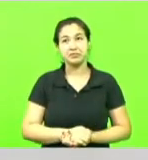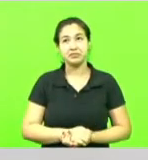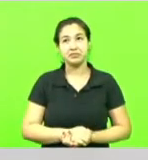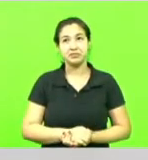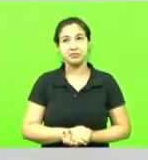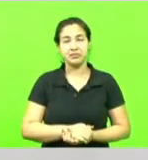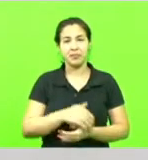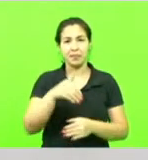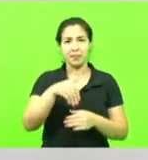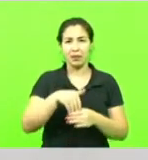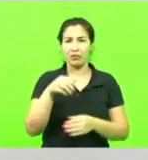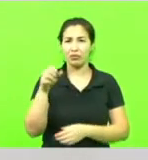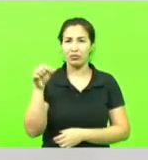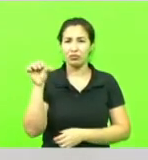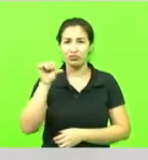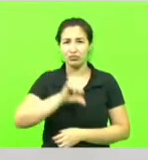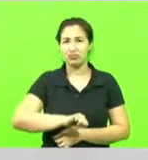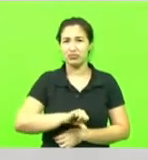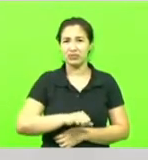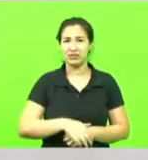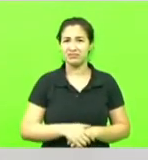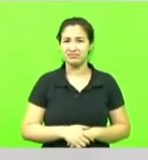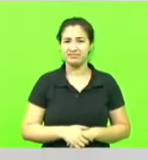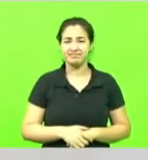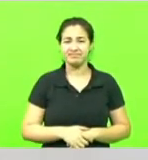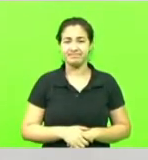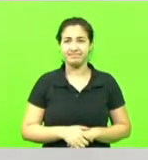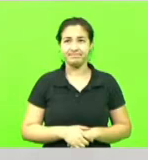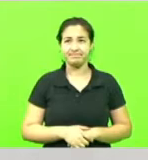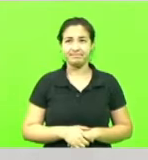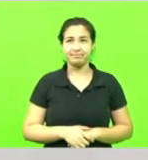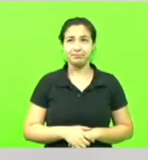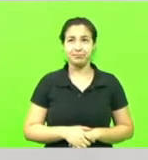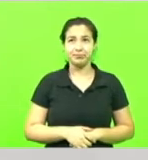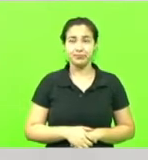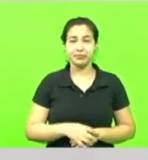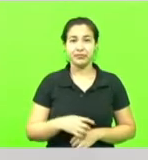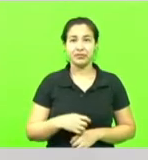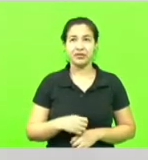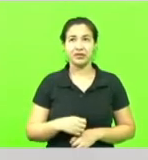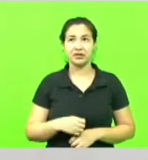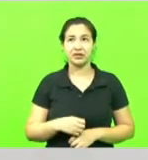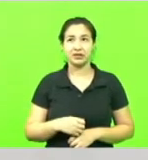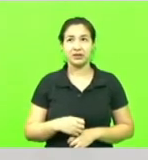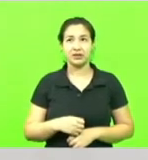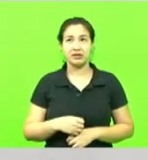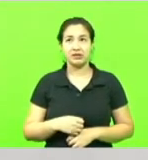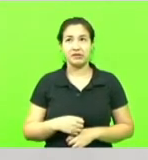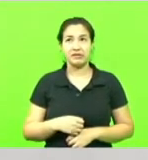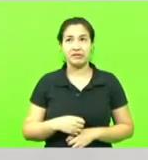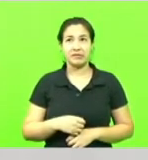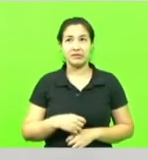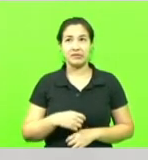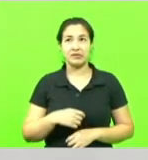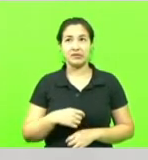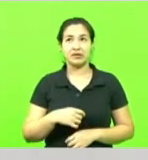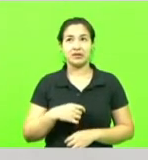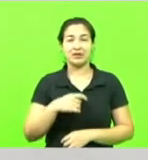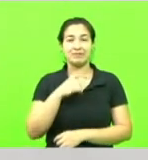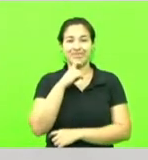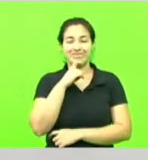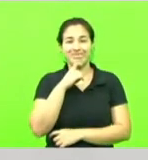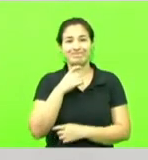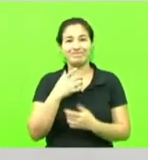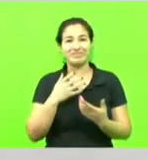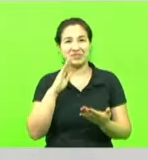mal dado, deputado Kennedy. Que arrependimento o dia que eu confiei nesse